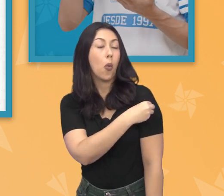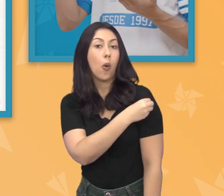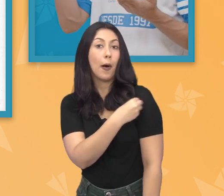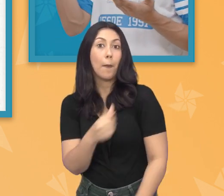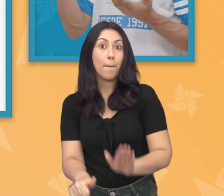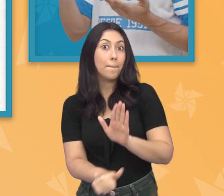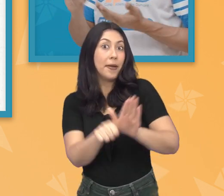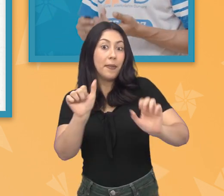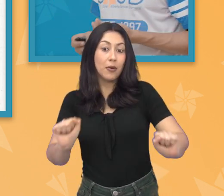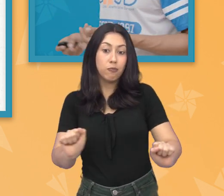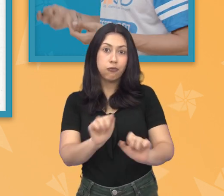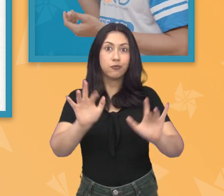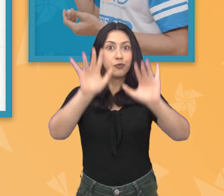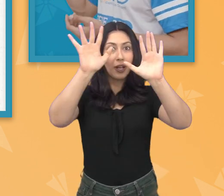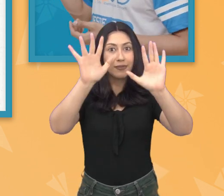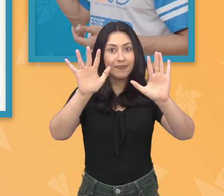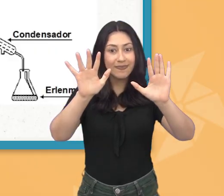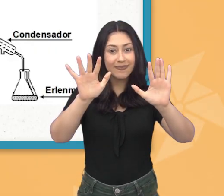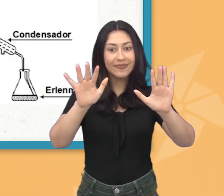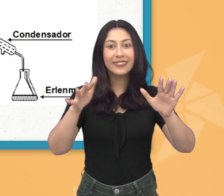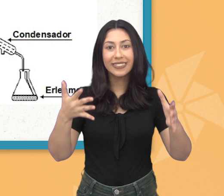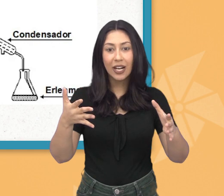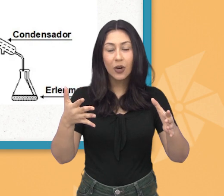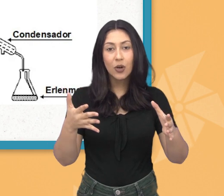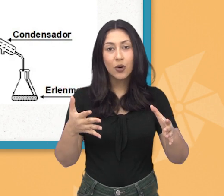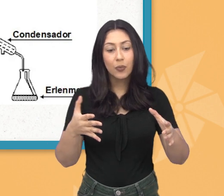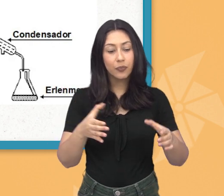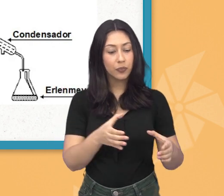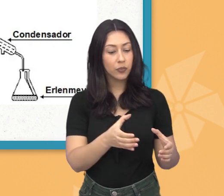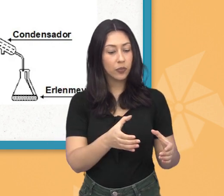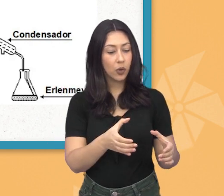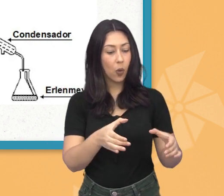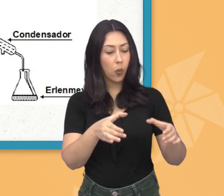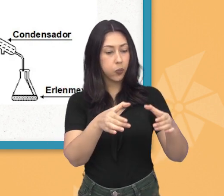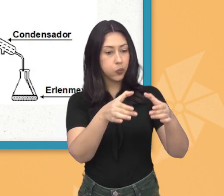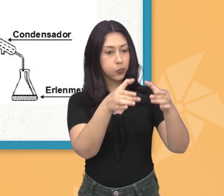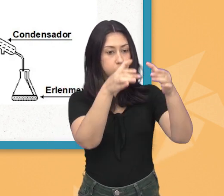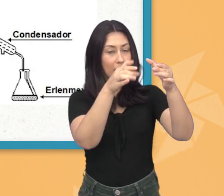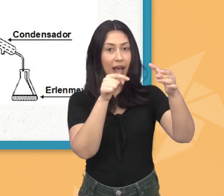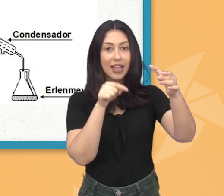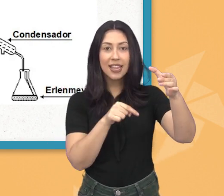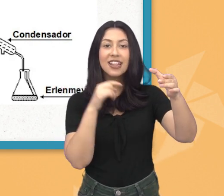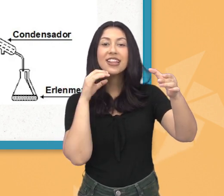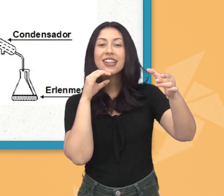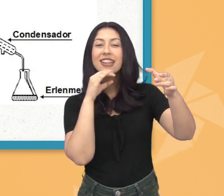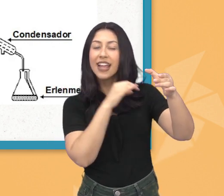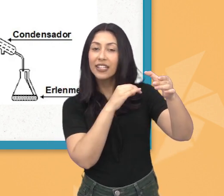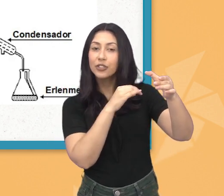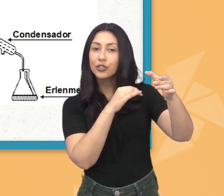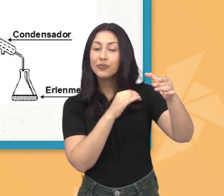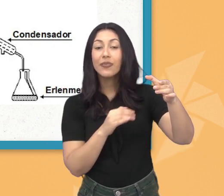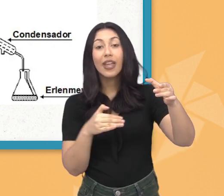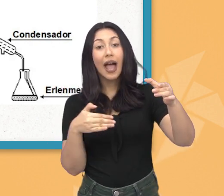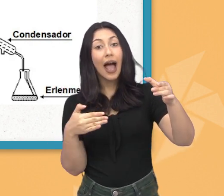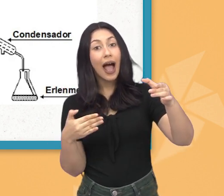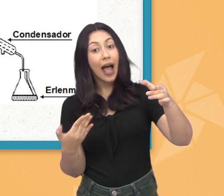álcool para evaporar, por exemplo, né? Onde o sistema é aquecido, o líquido com menor temperatura de ebulição vai evaporar, como eu falei. Através de uma mangueira